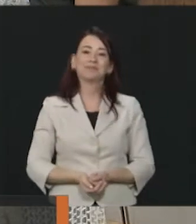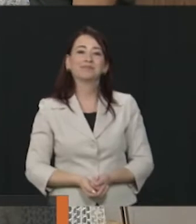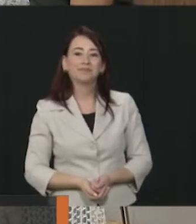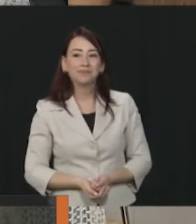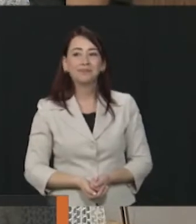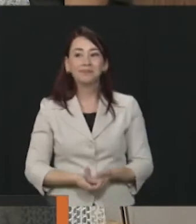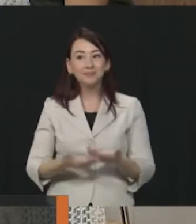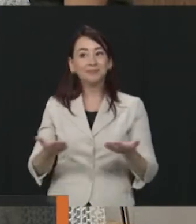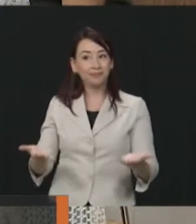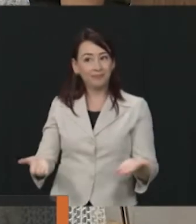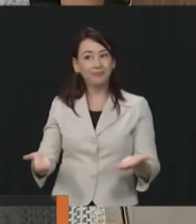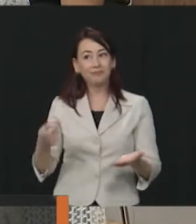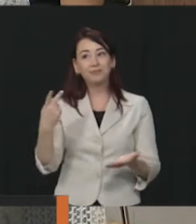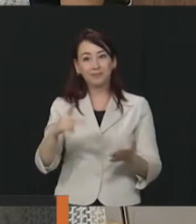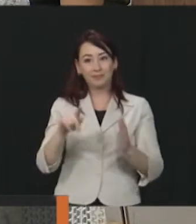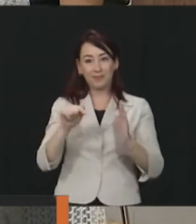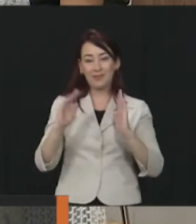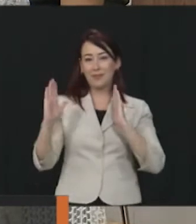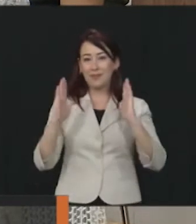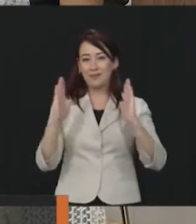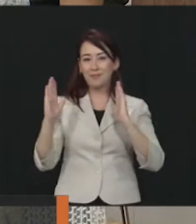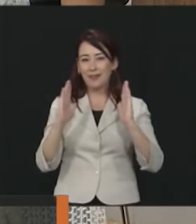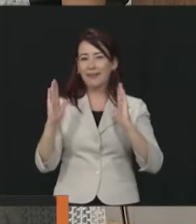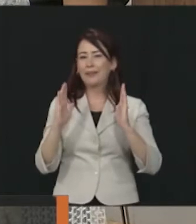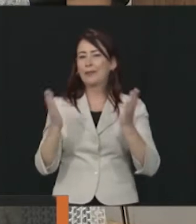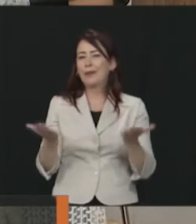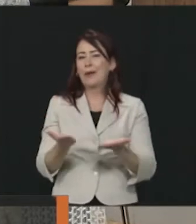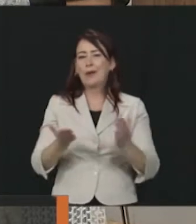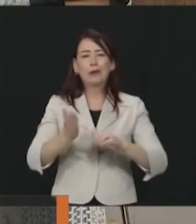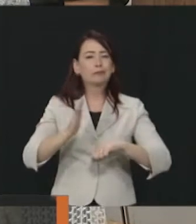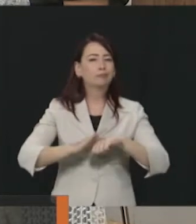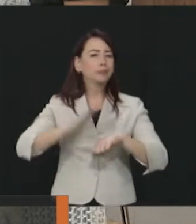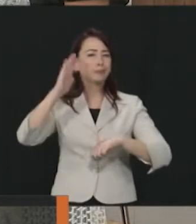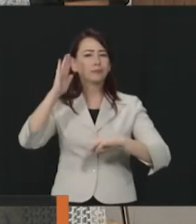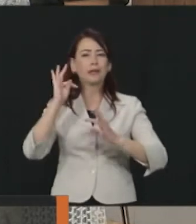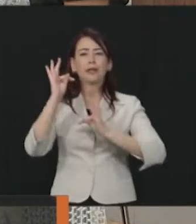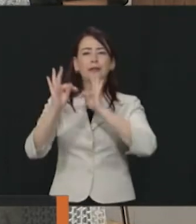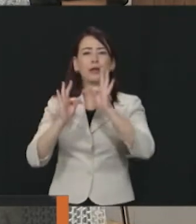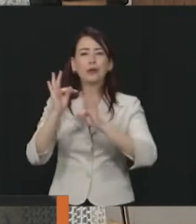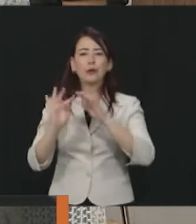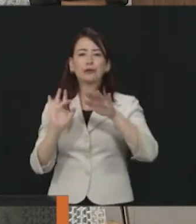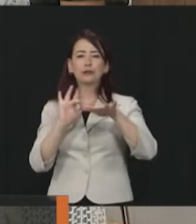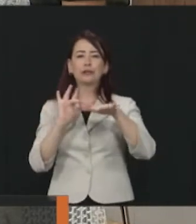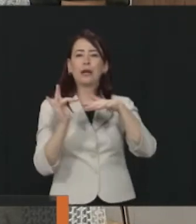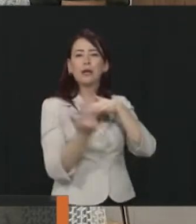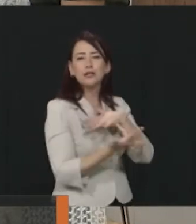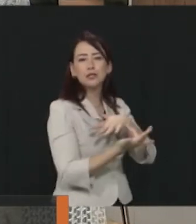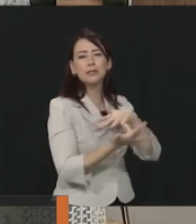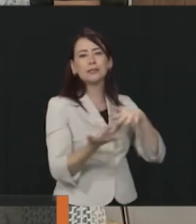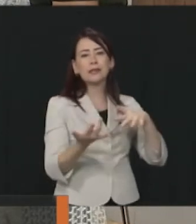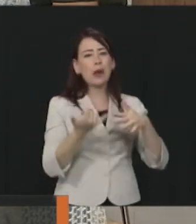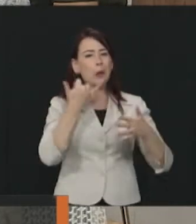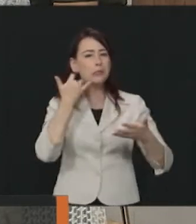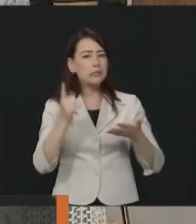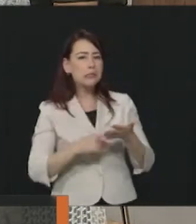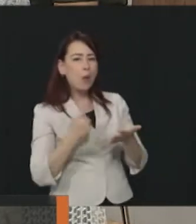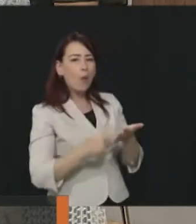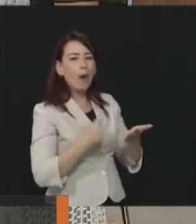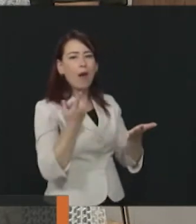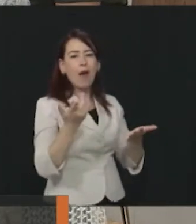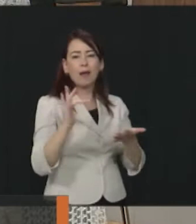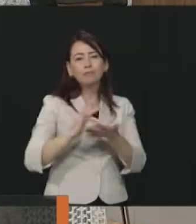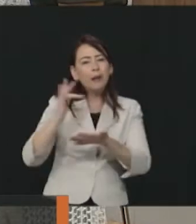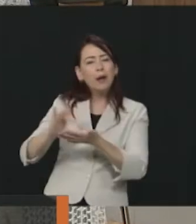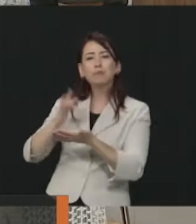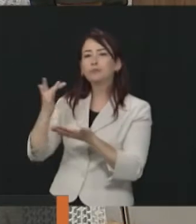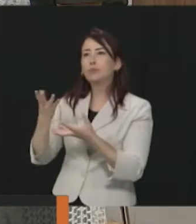período aí que a gente vive hoje de tantas tecnologias, redes sociais, né, celulares, tablets,